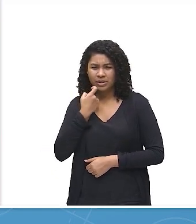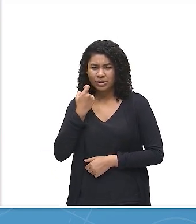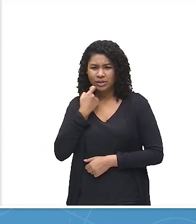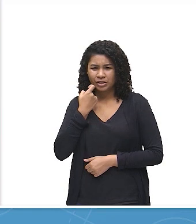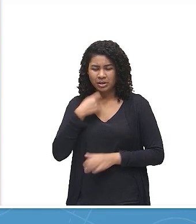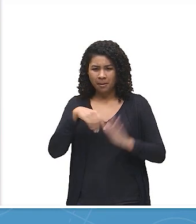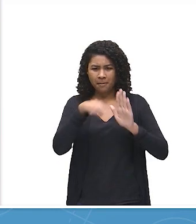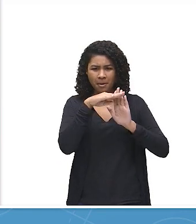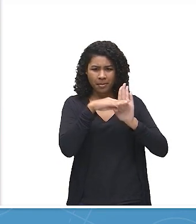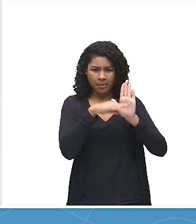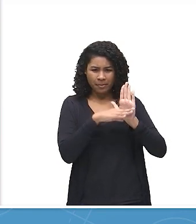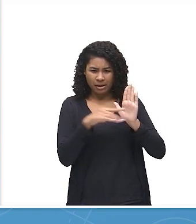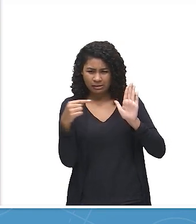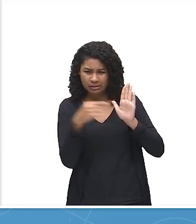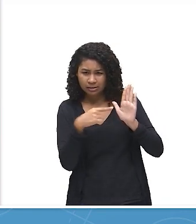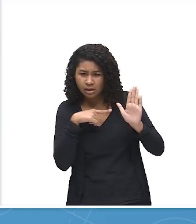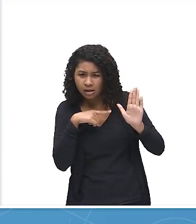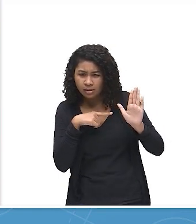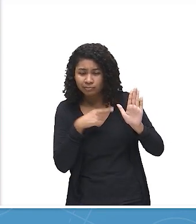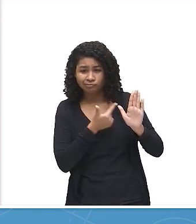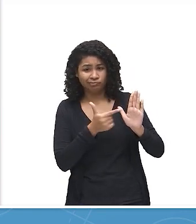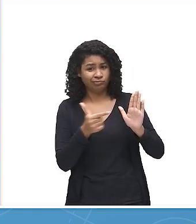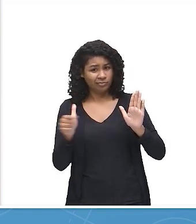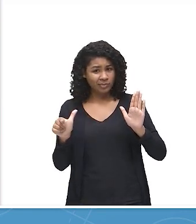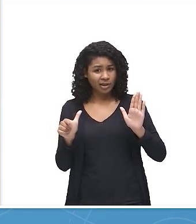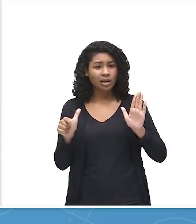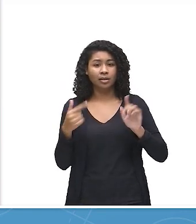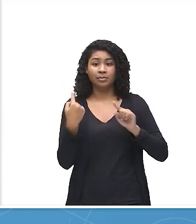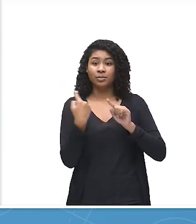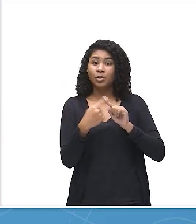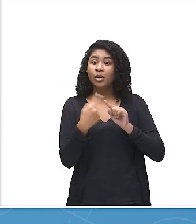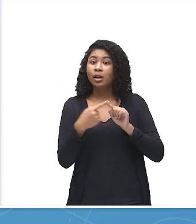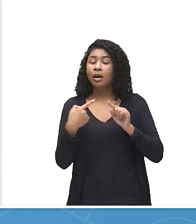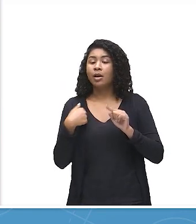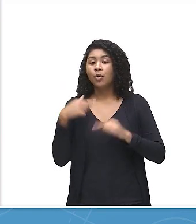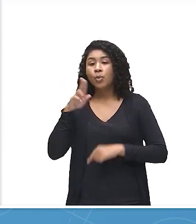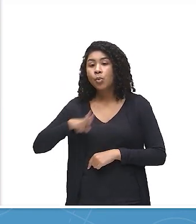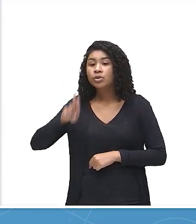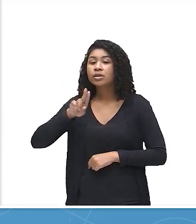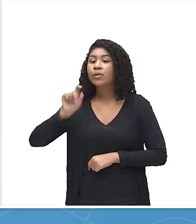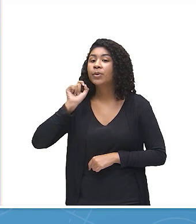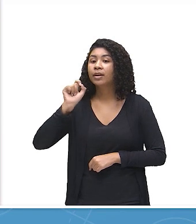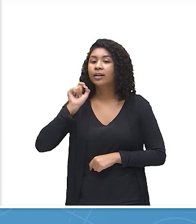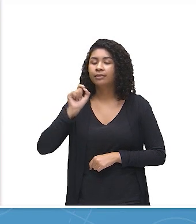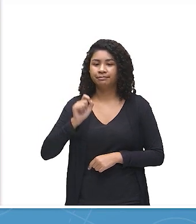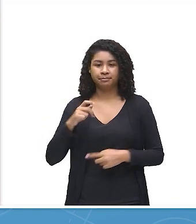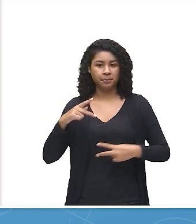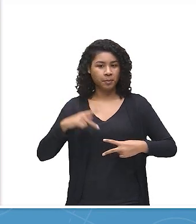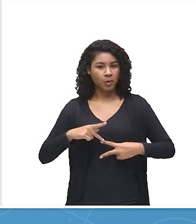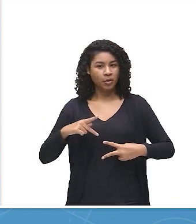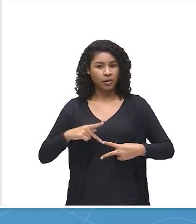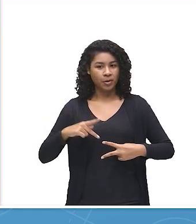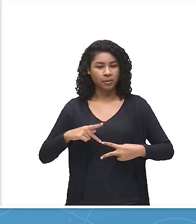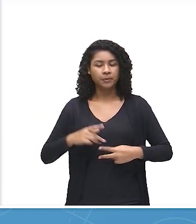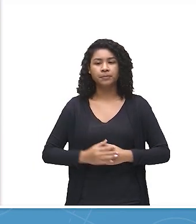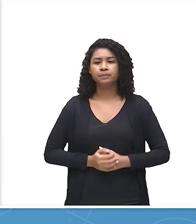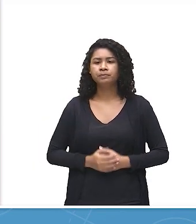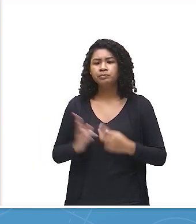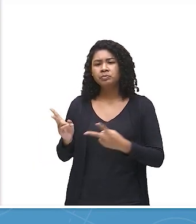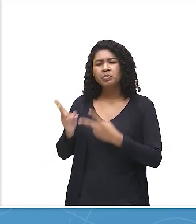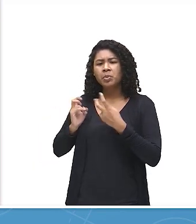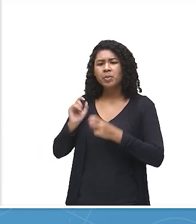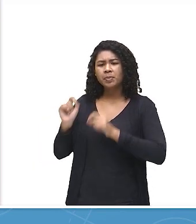de você dizer aqui qual é a resposta. Então, de acordo com a imagem,